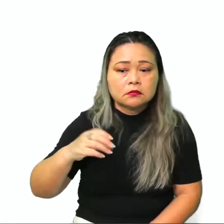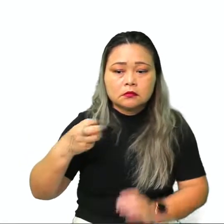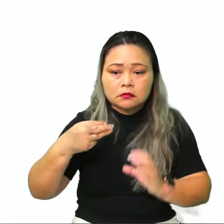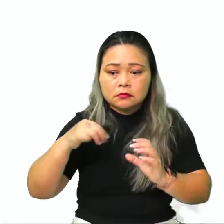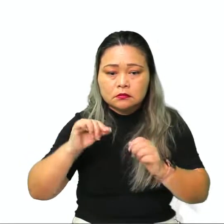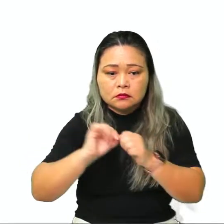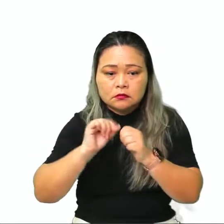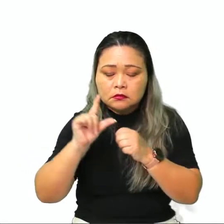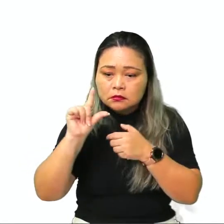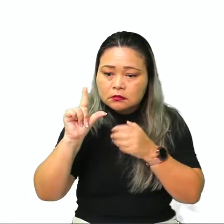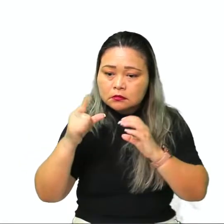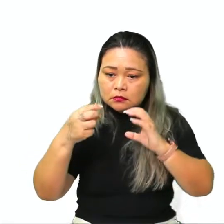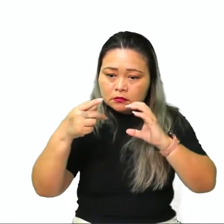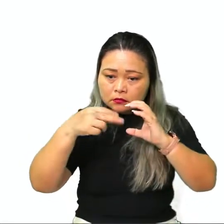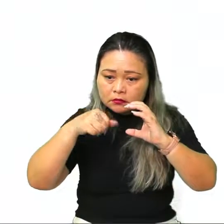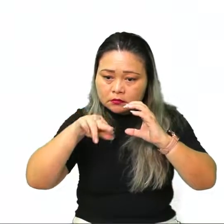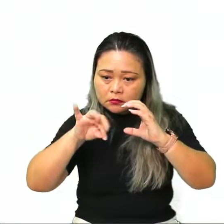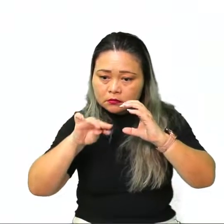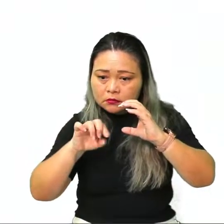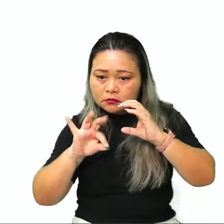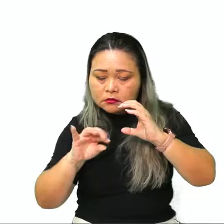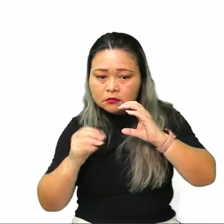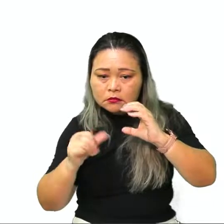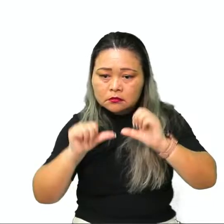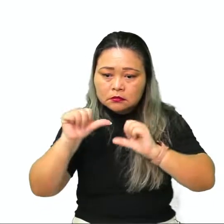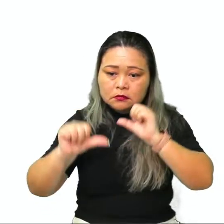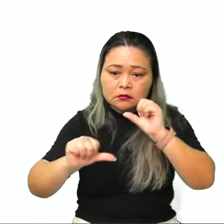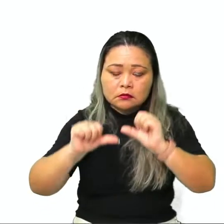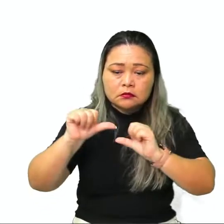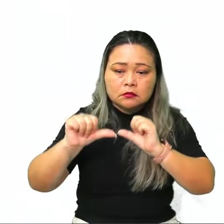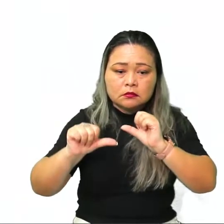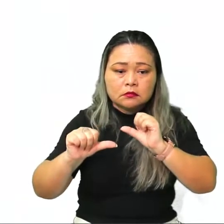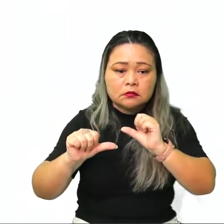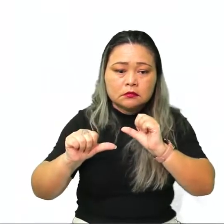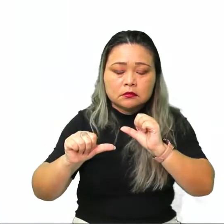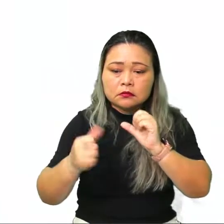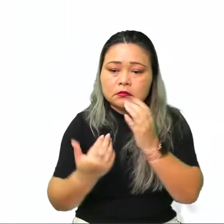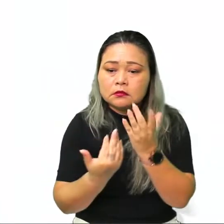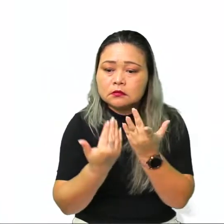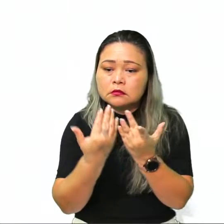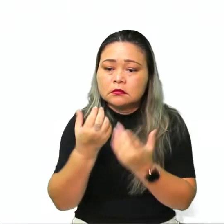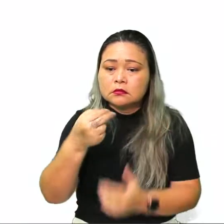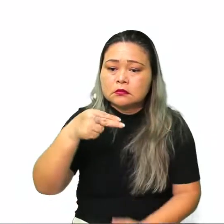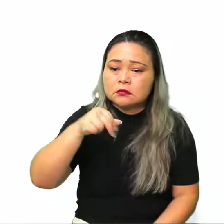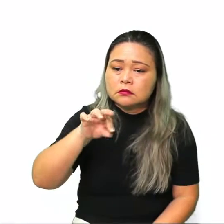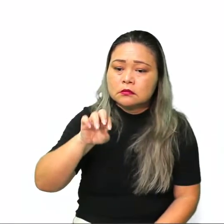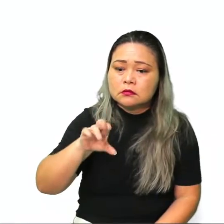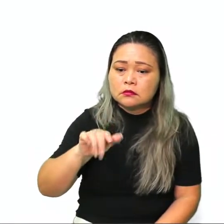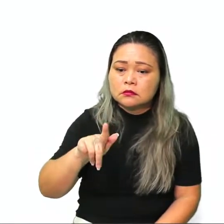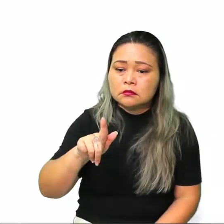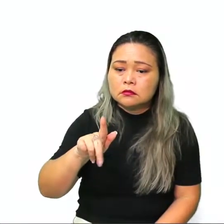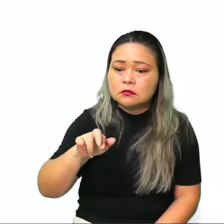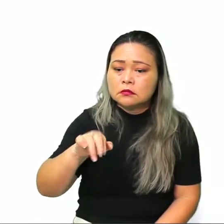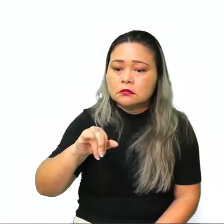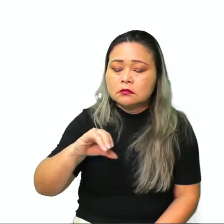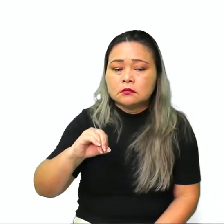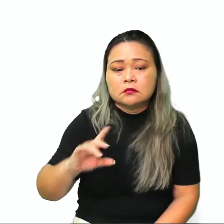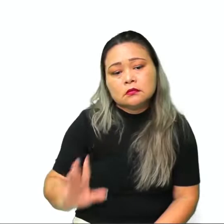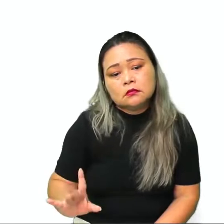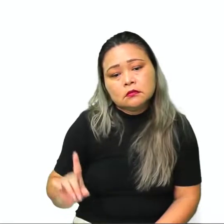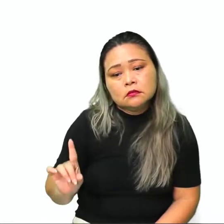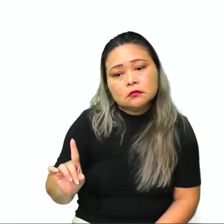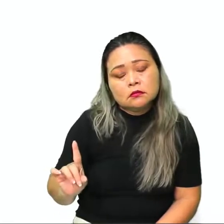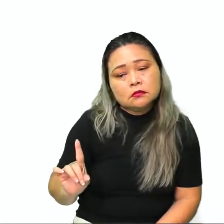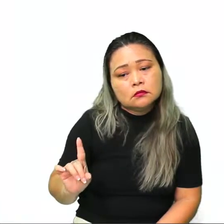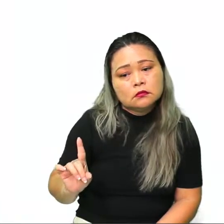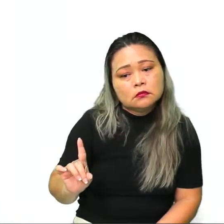Nitrobactérias, as bactérias que estão ali realizando o processo de transformação de nitrogênio, tá? Então,